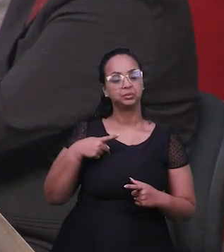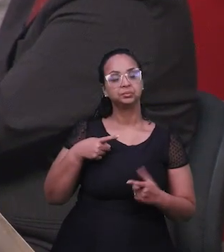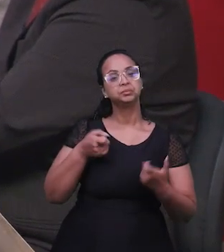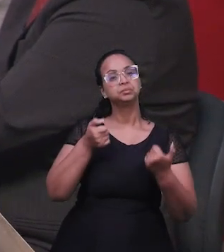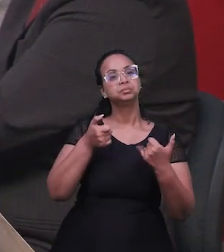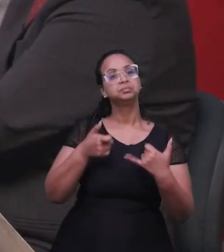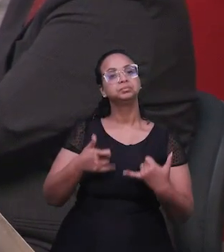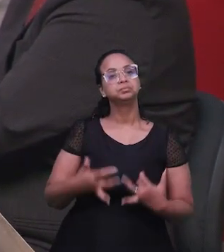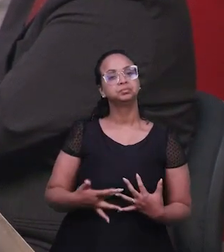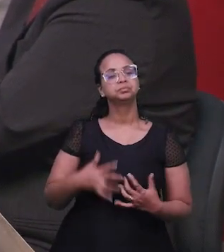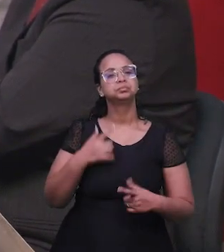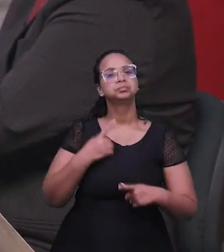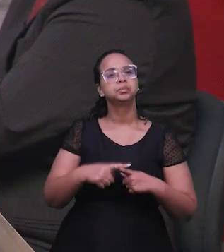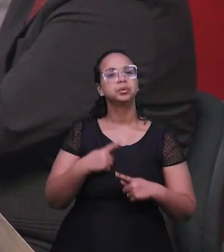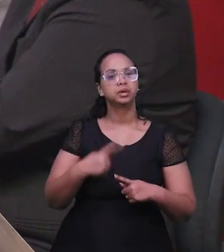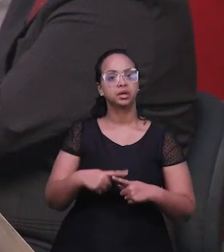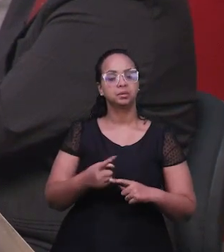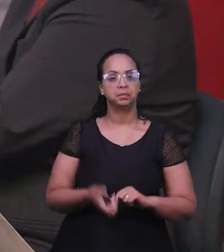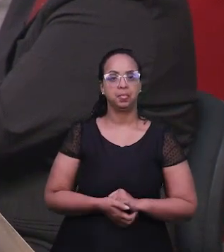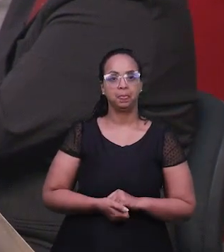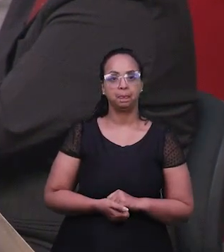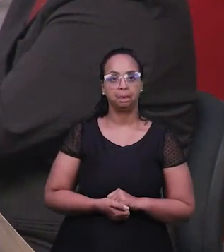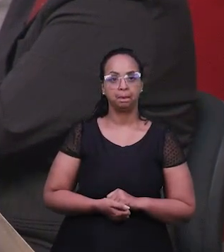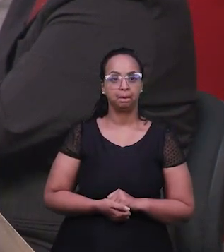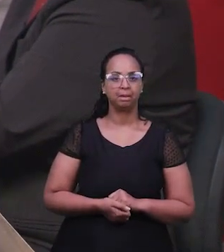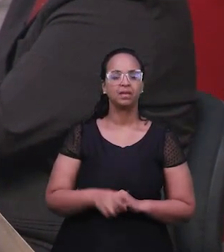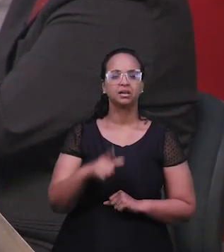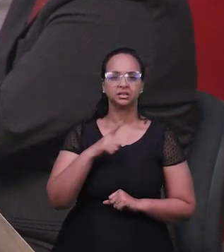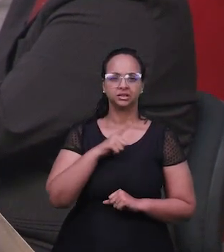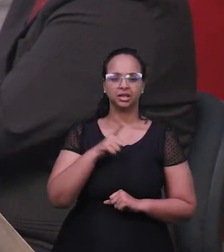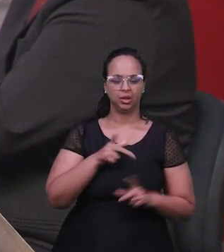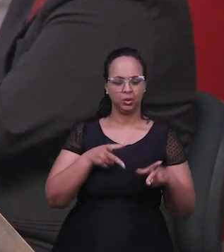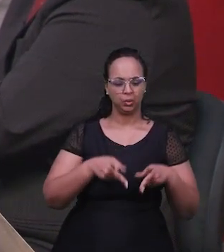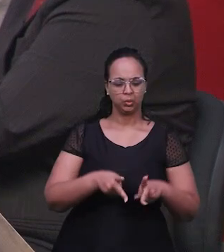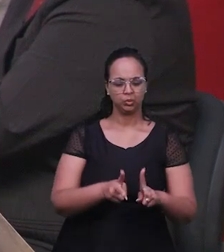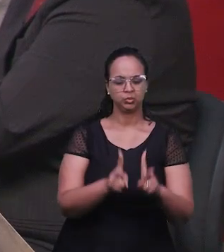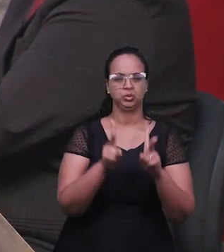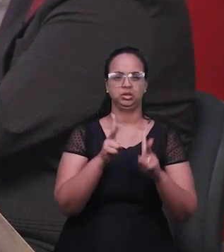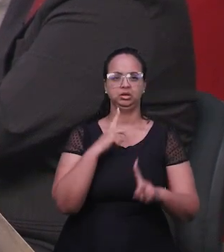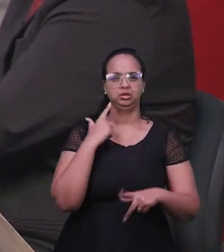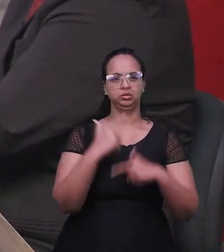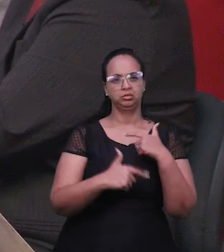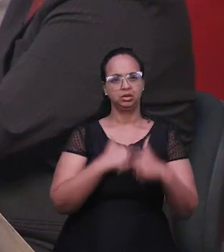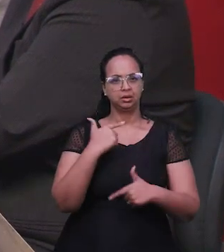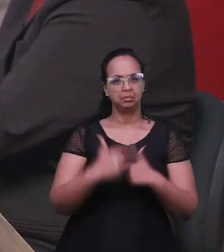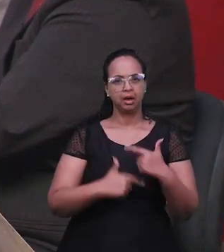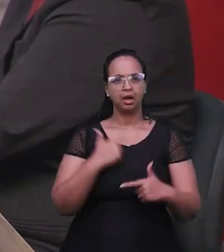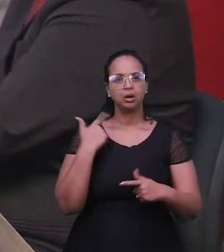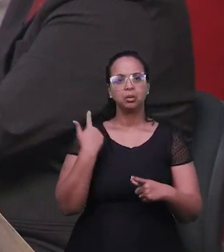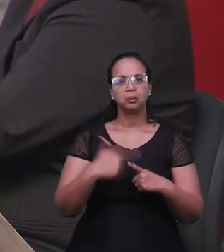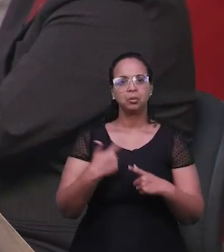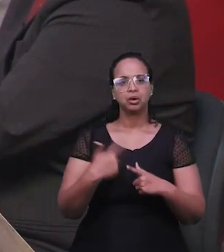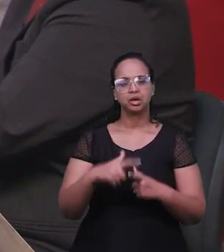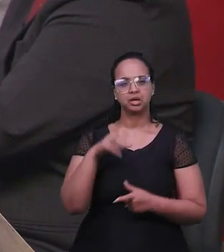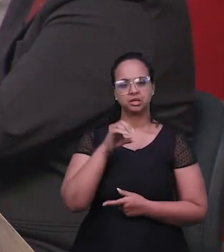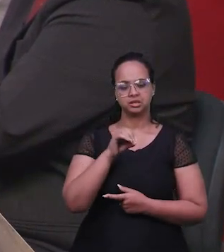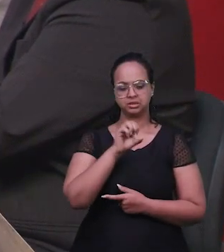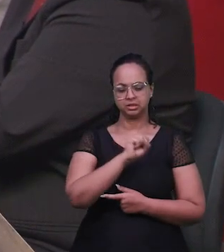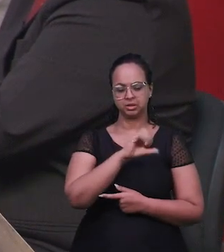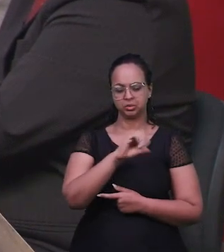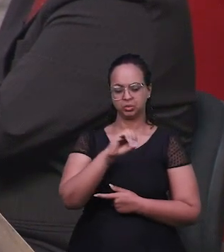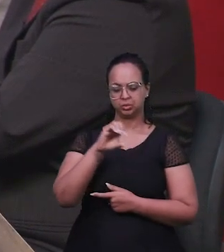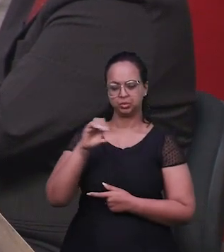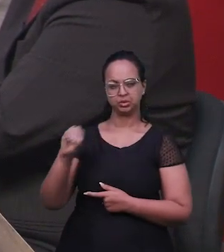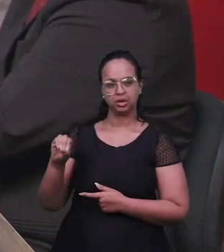aqui, é que essa continuidade do trabalho que o 0800